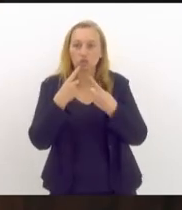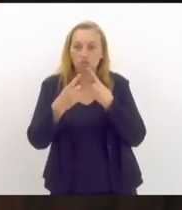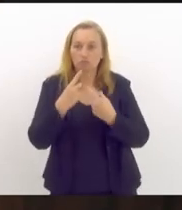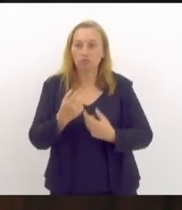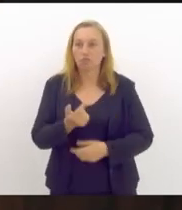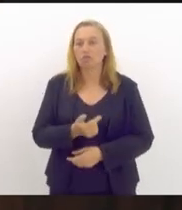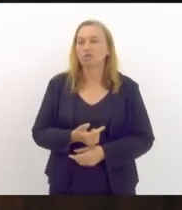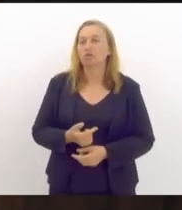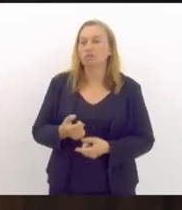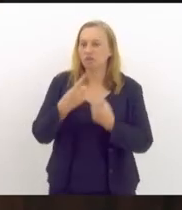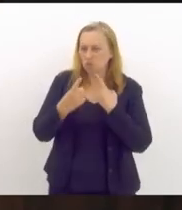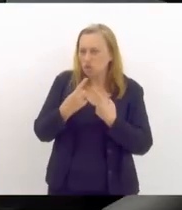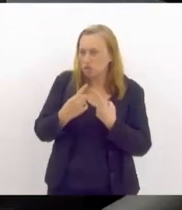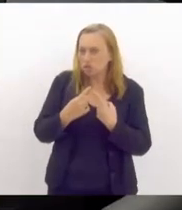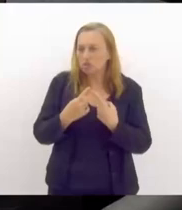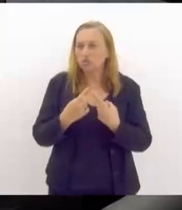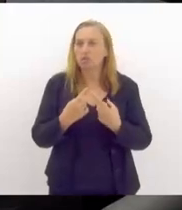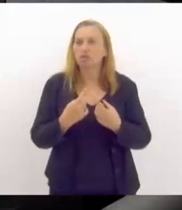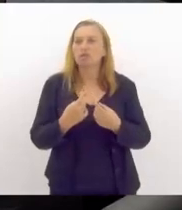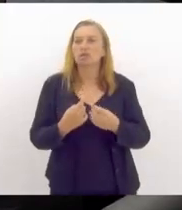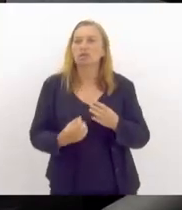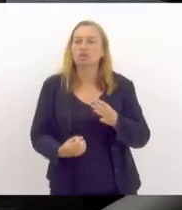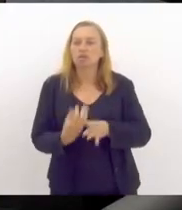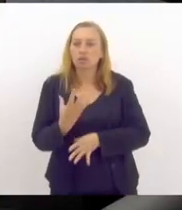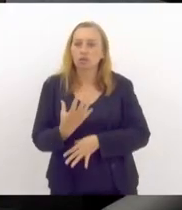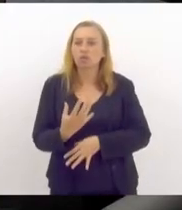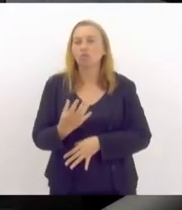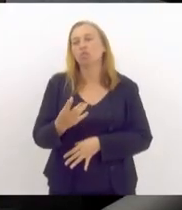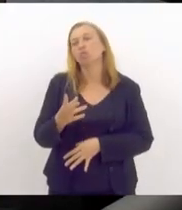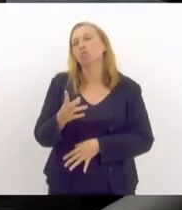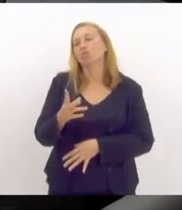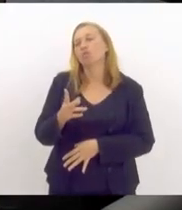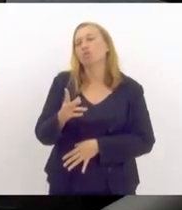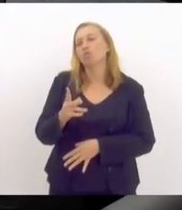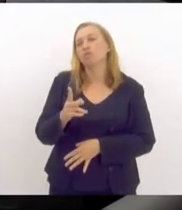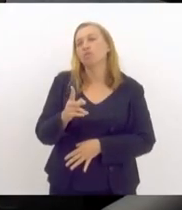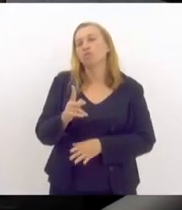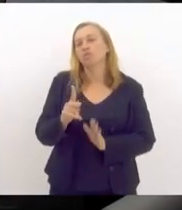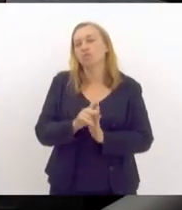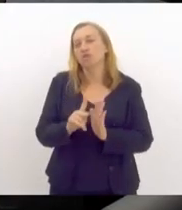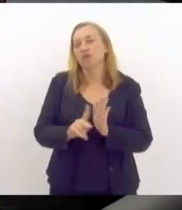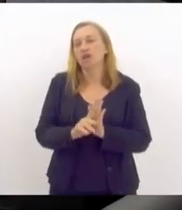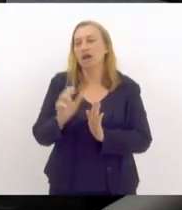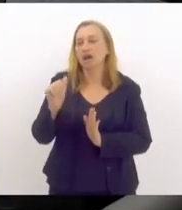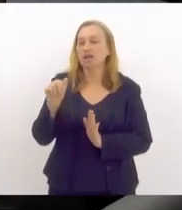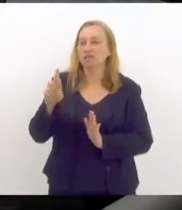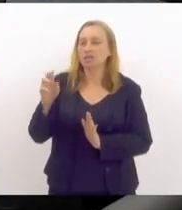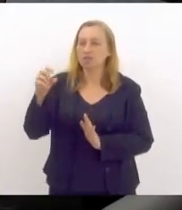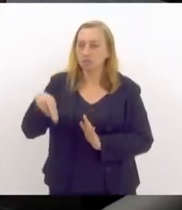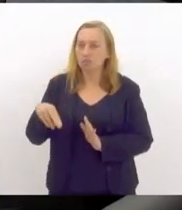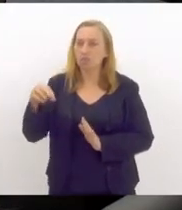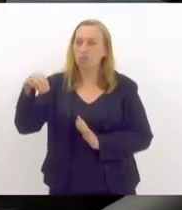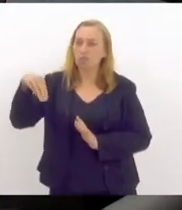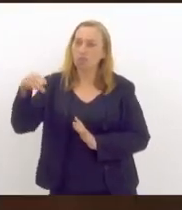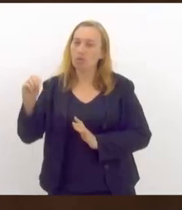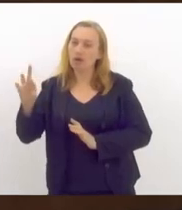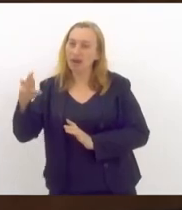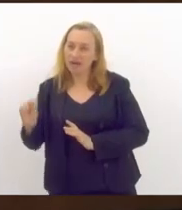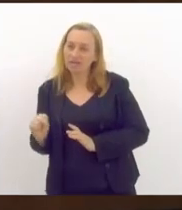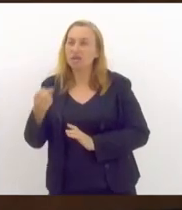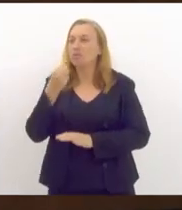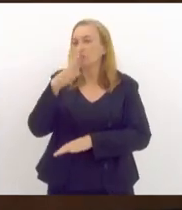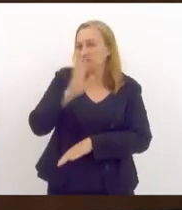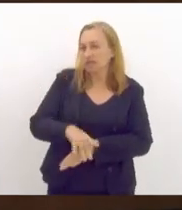para discutir o autor do projeto o deputado Anderson Moraes para discutir Boa tarde